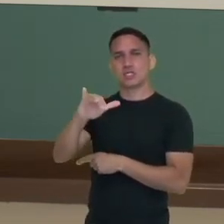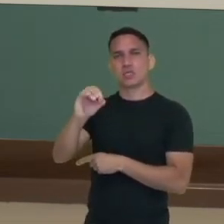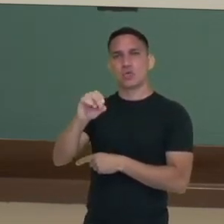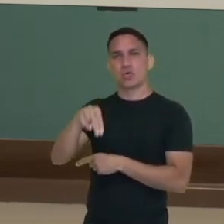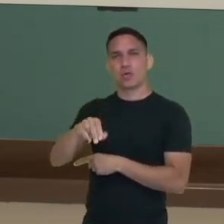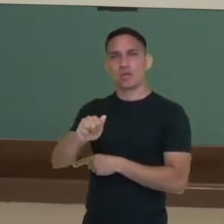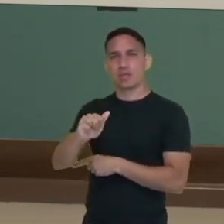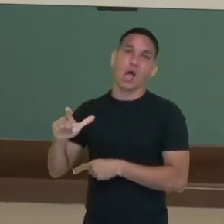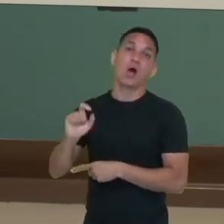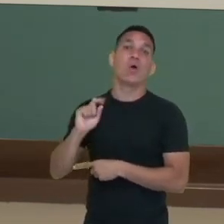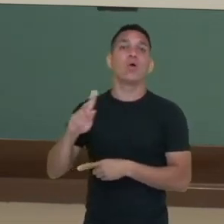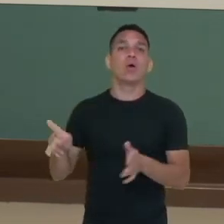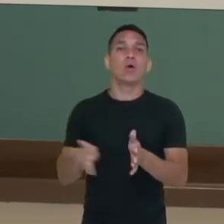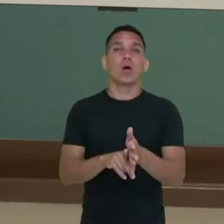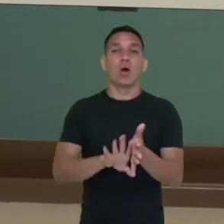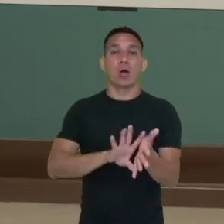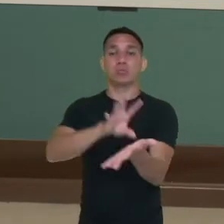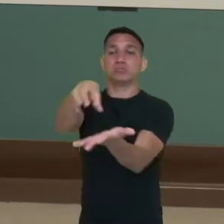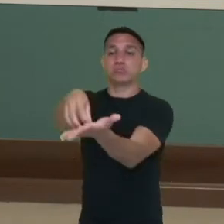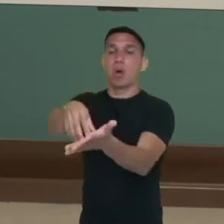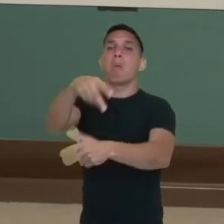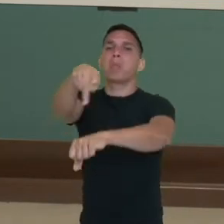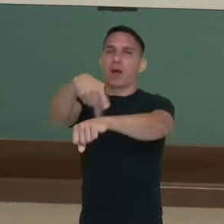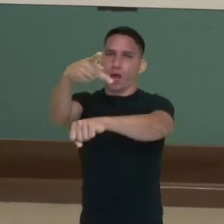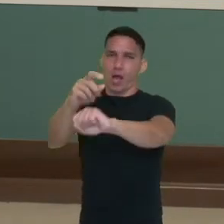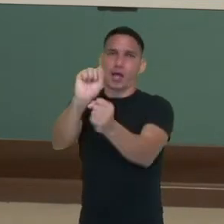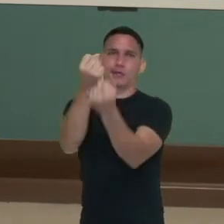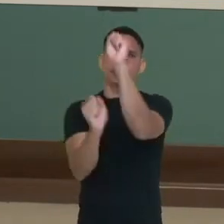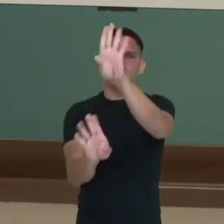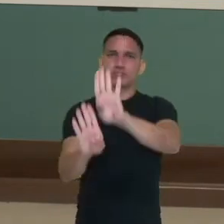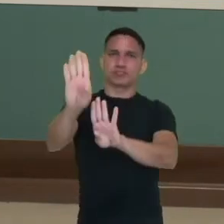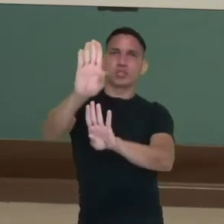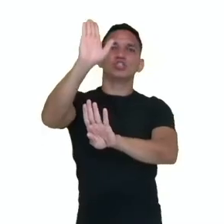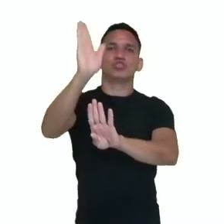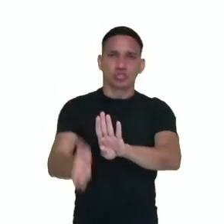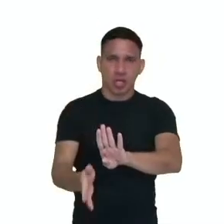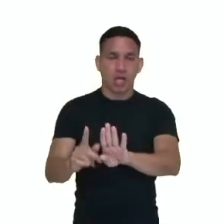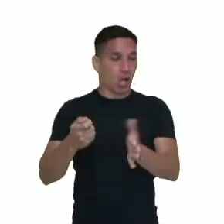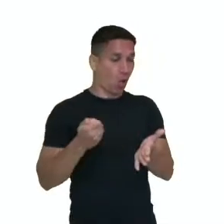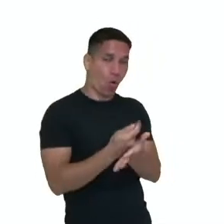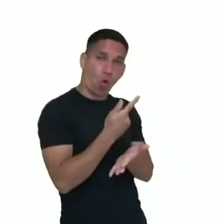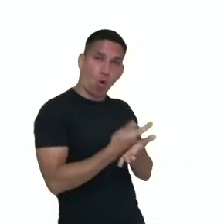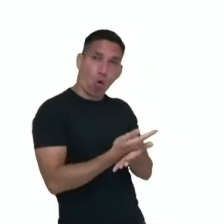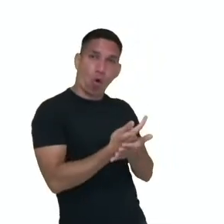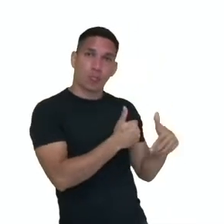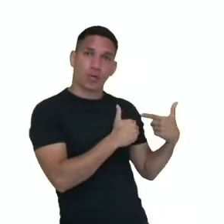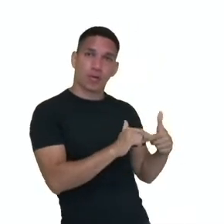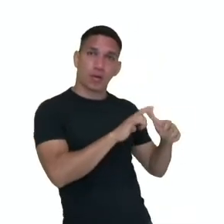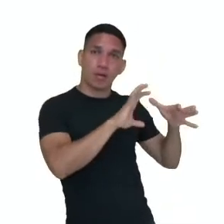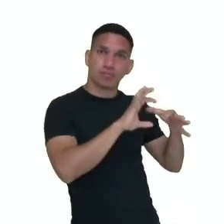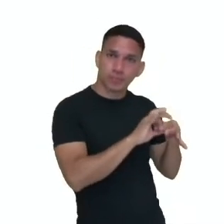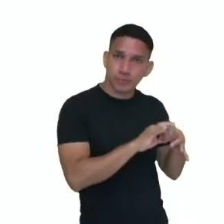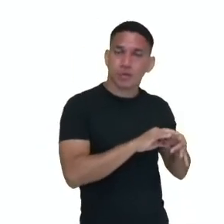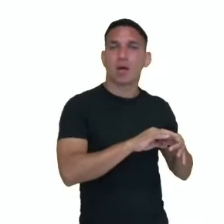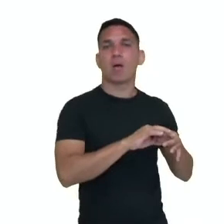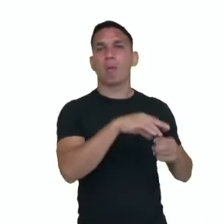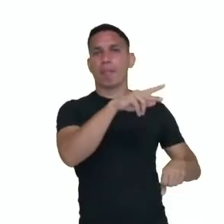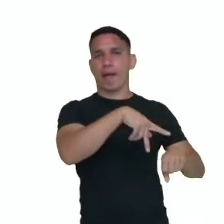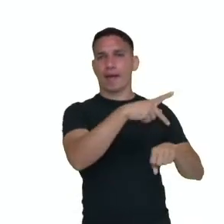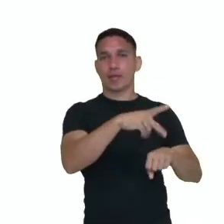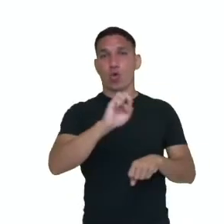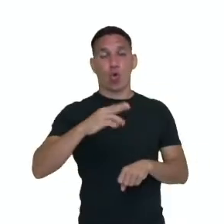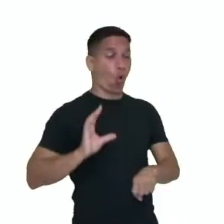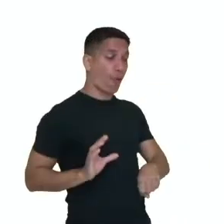nos países industrializados, né, e desenvolvidos e compram empresas dos países subdesenvolvidos ou então